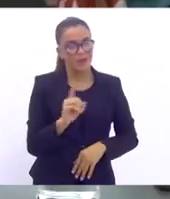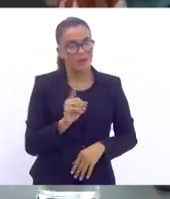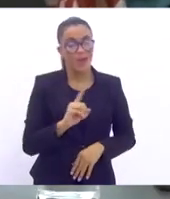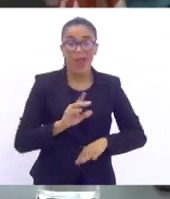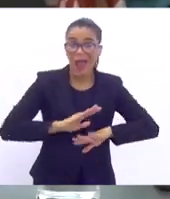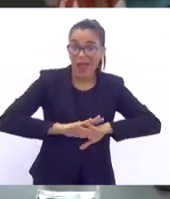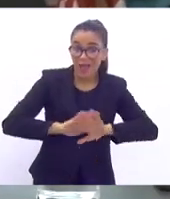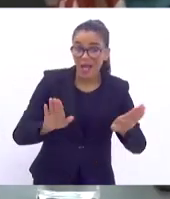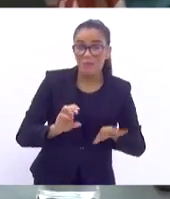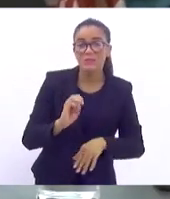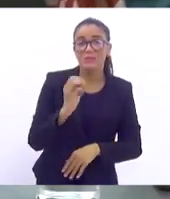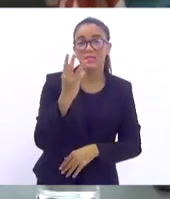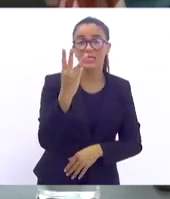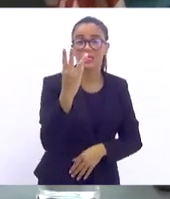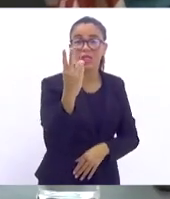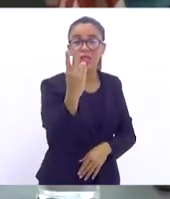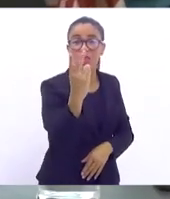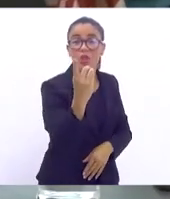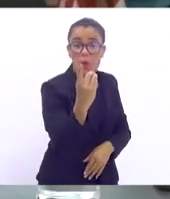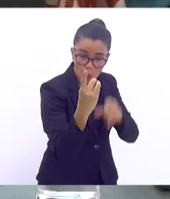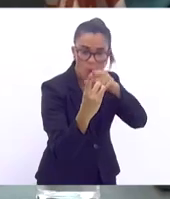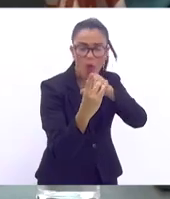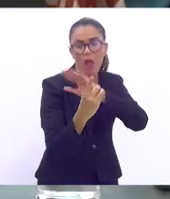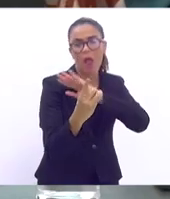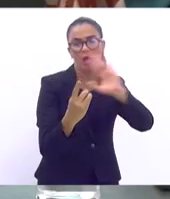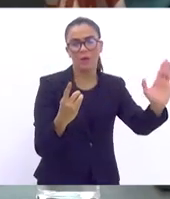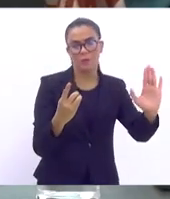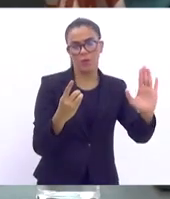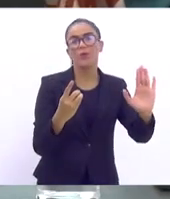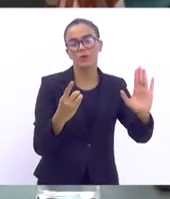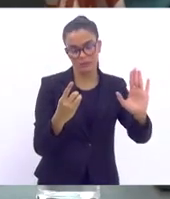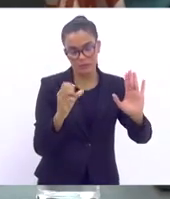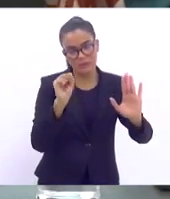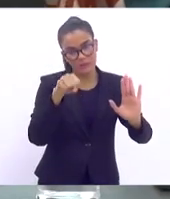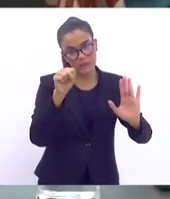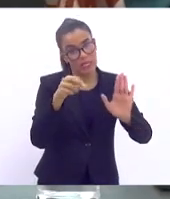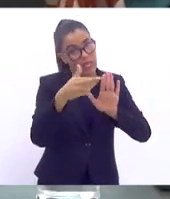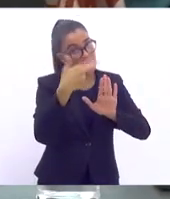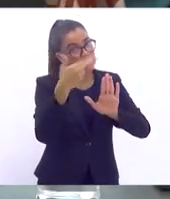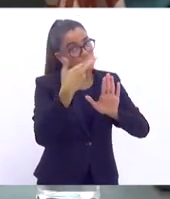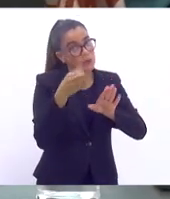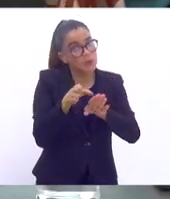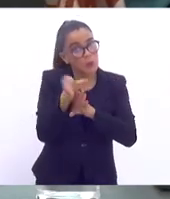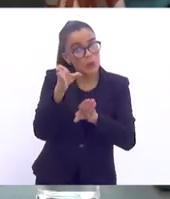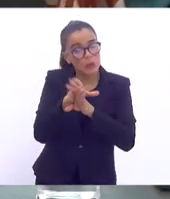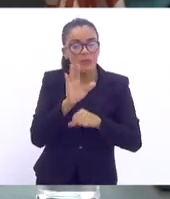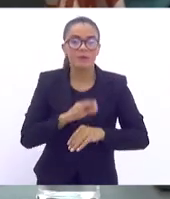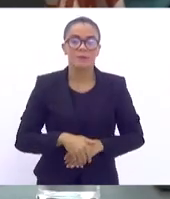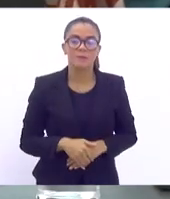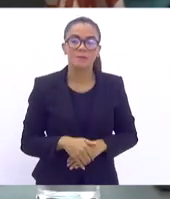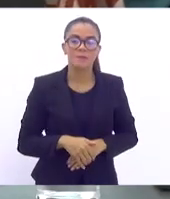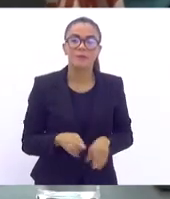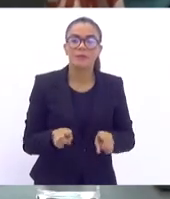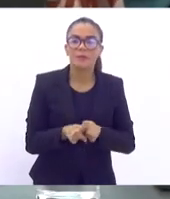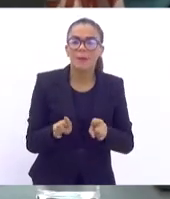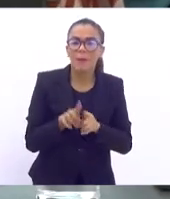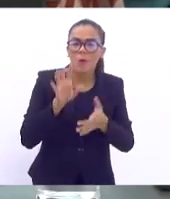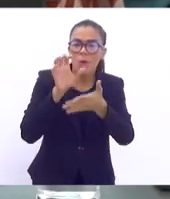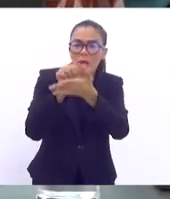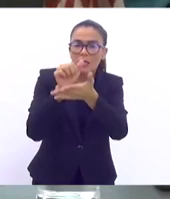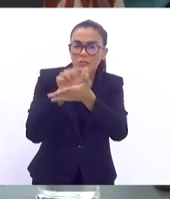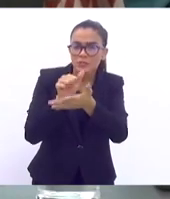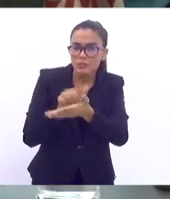menos de dois se não segundo a resolução terceiro o registro da frente